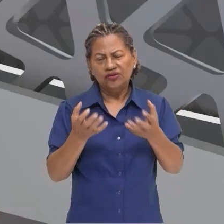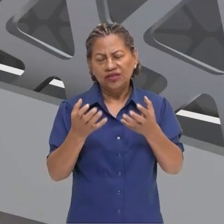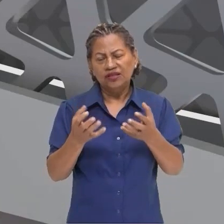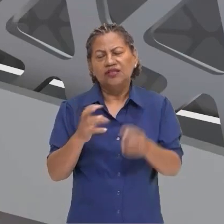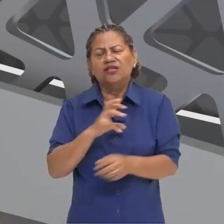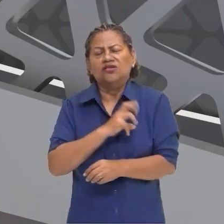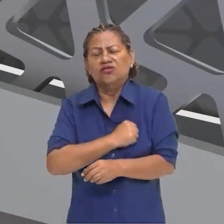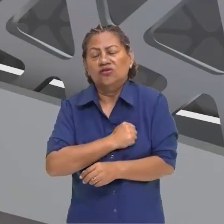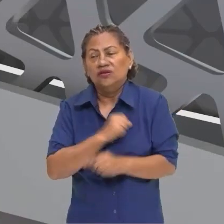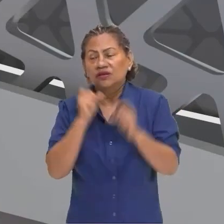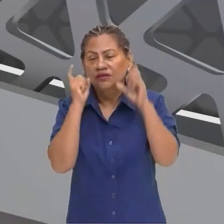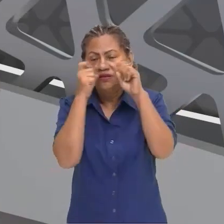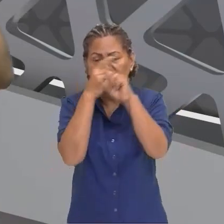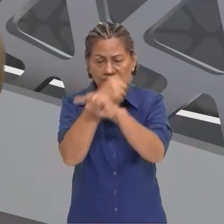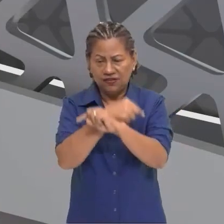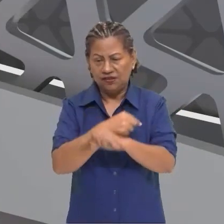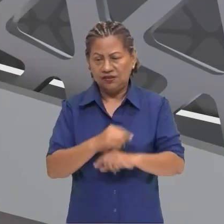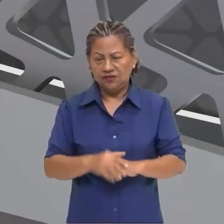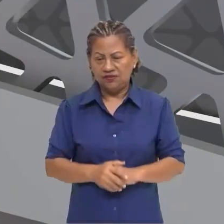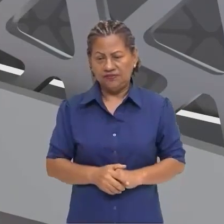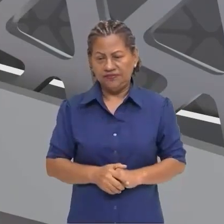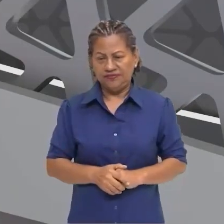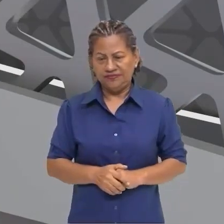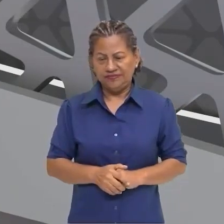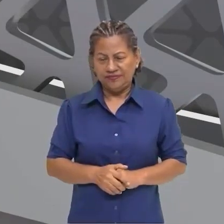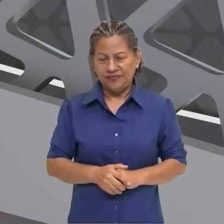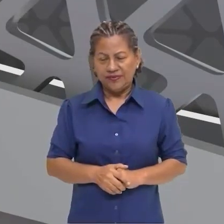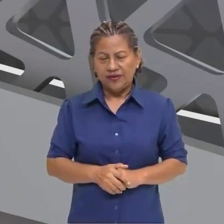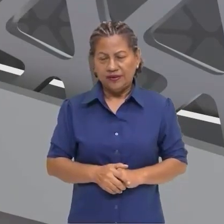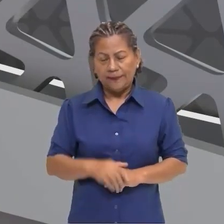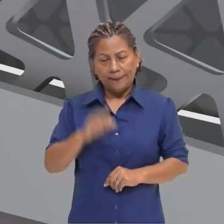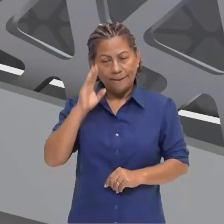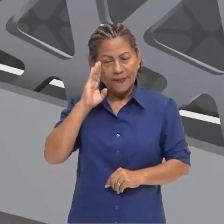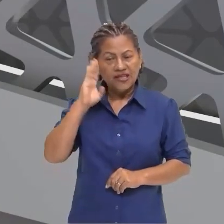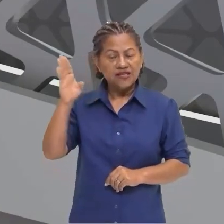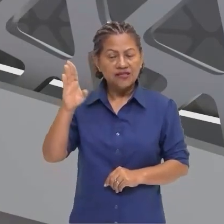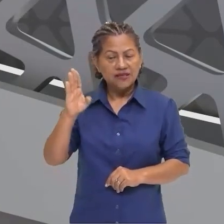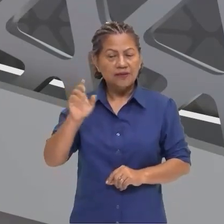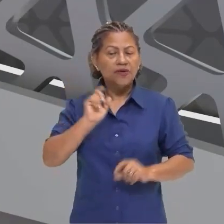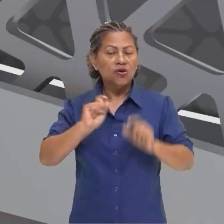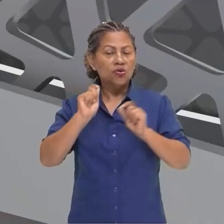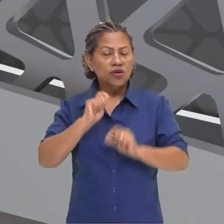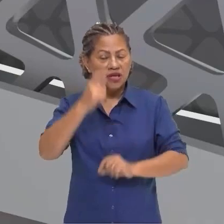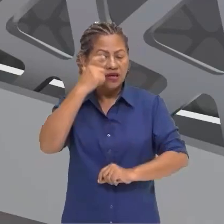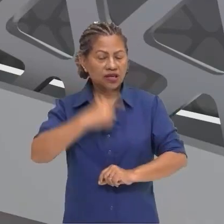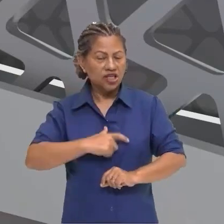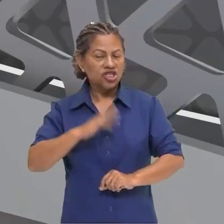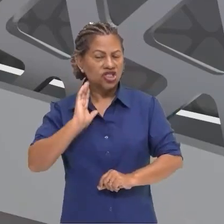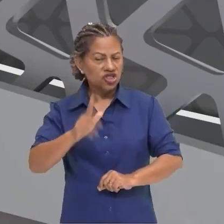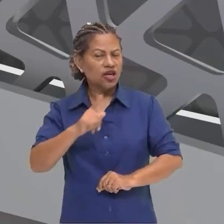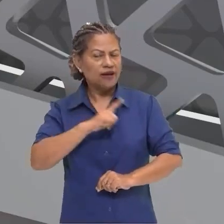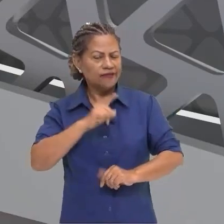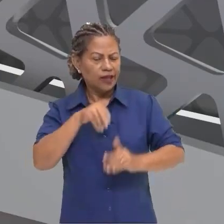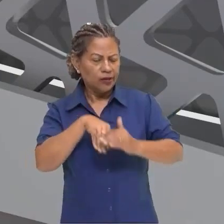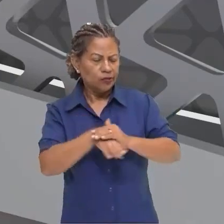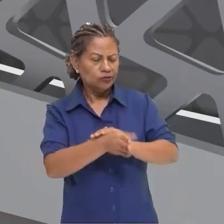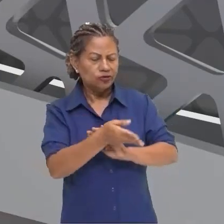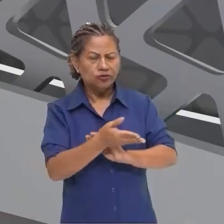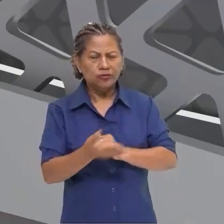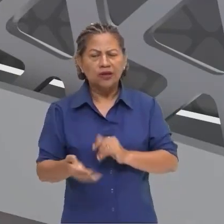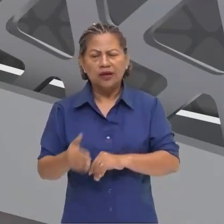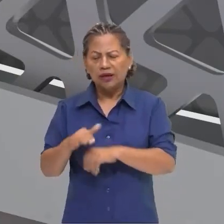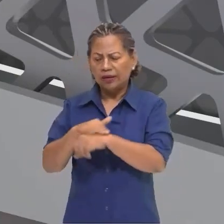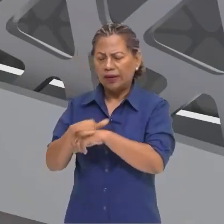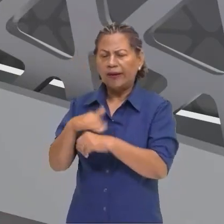fácil. Principalmente mudar hábitos que nós temos. A gente tem aquele hábito de passar horas